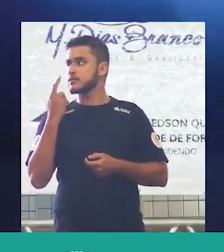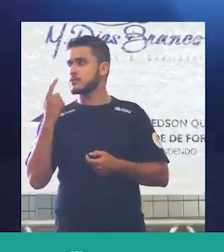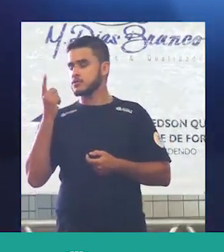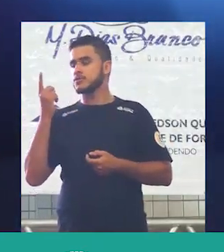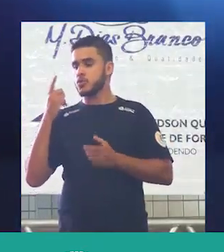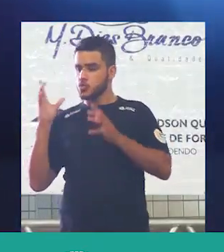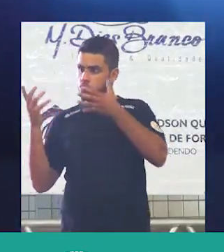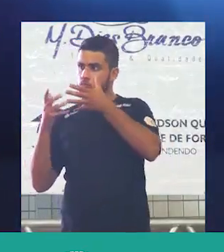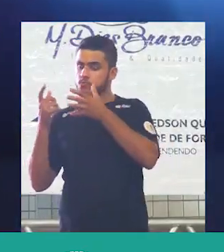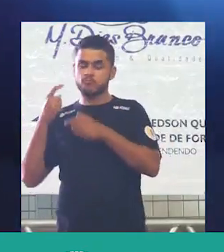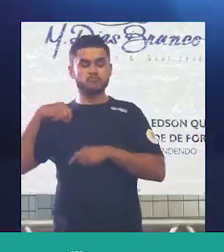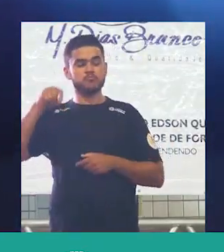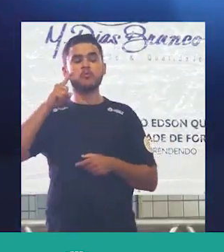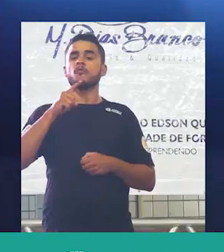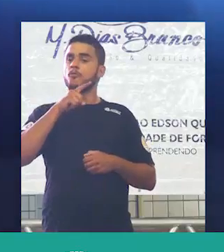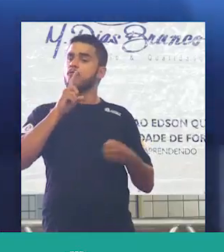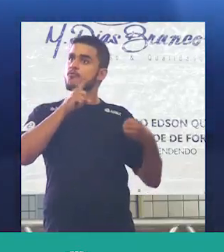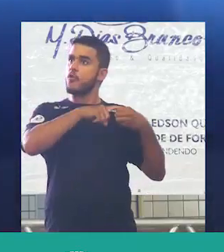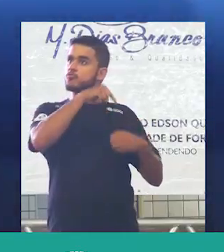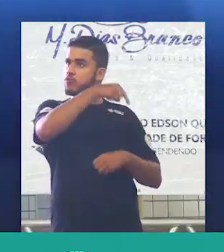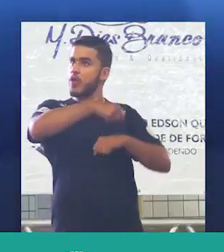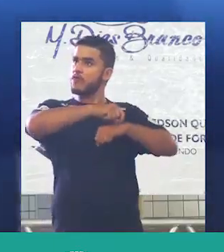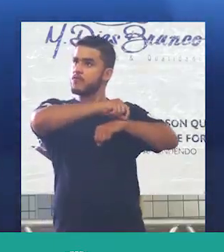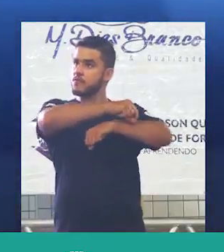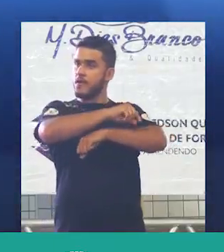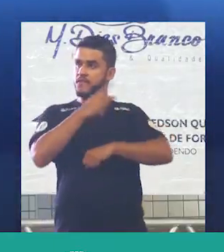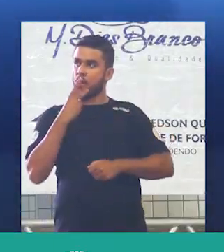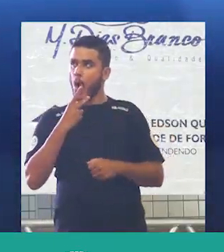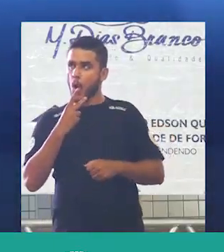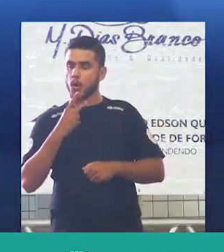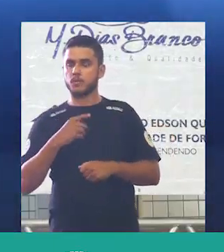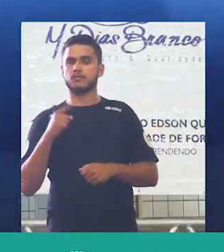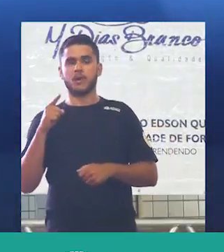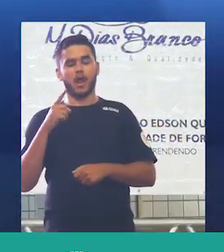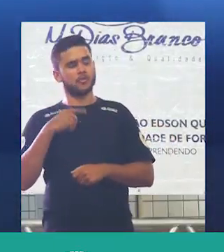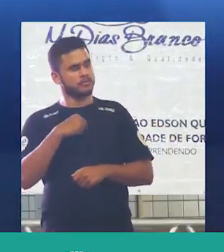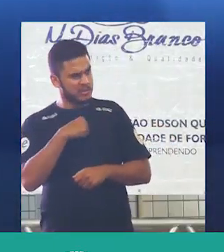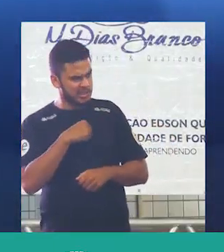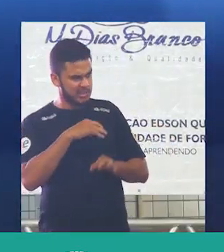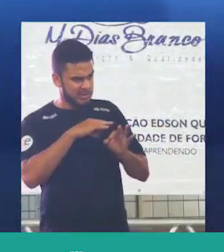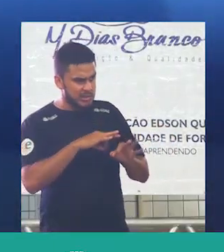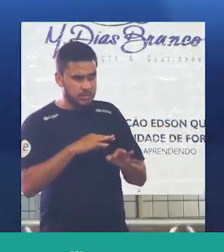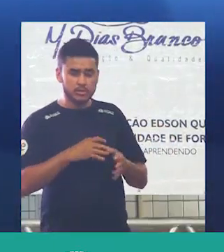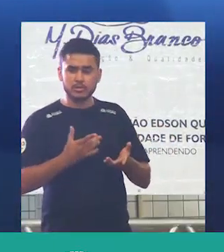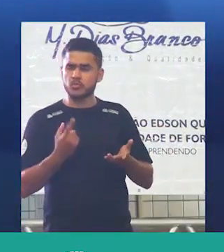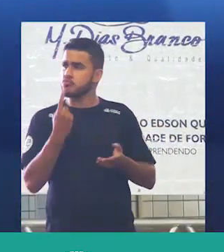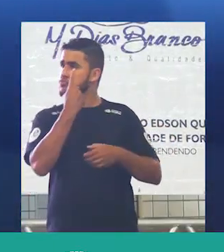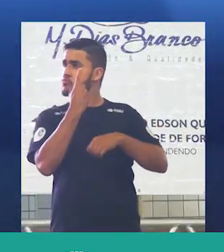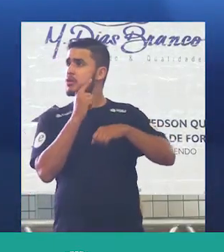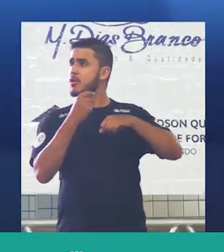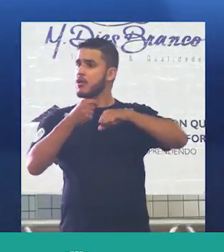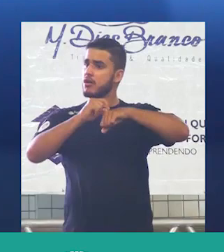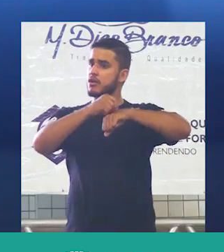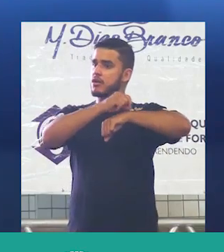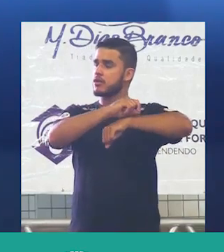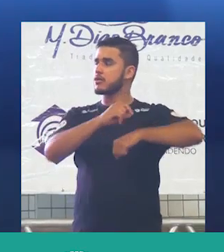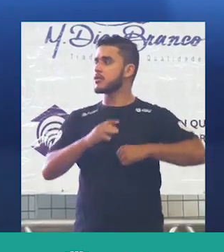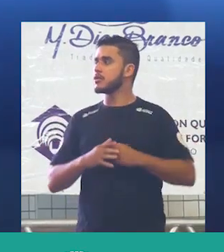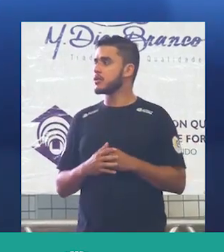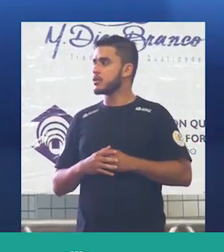que voltar lá naquela colônia. Aí o outro gafanhoto diz assim: mas chefe, era só uma